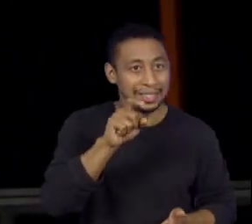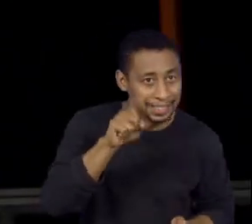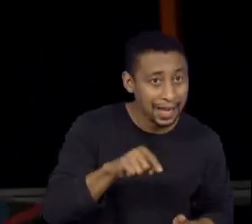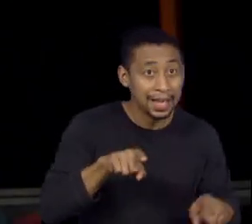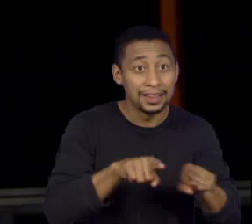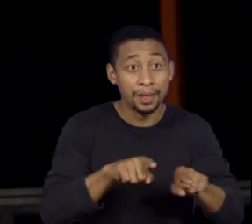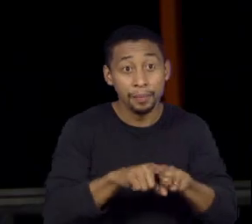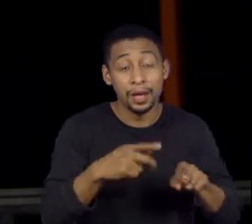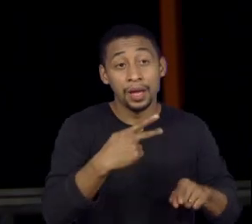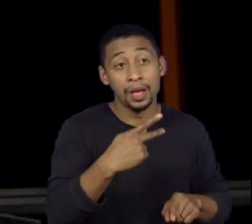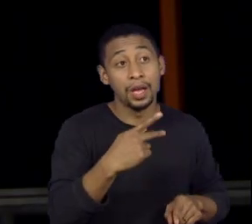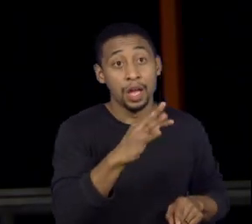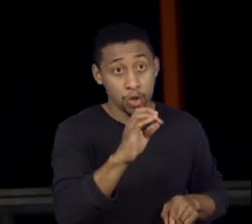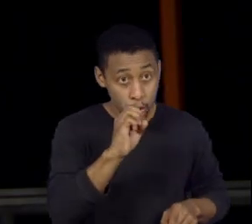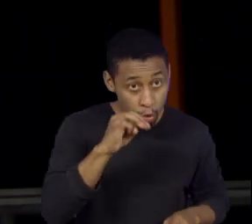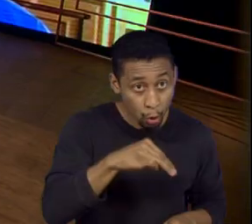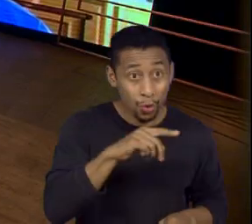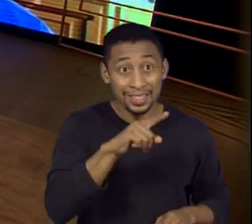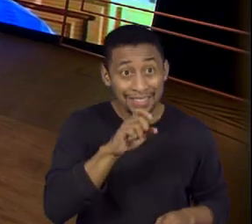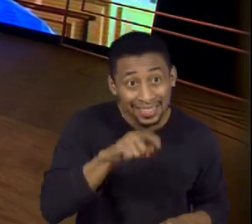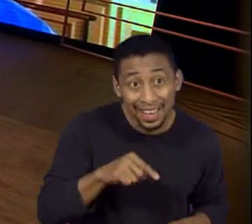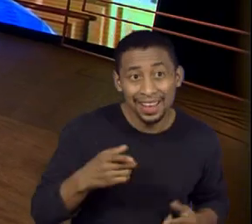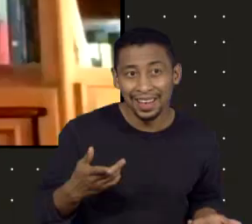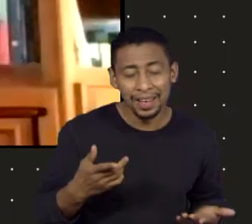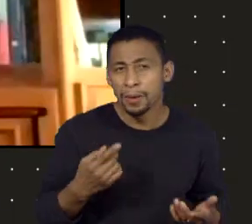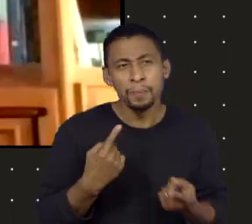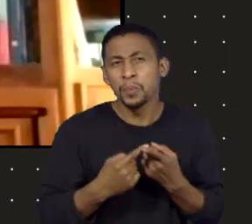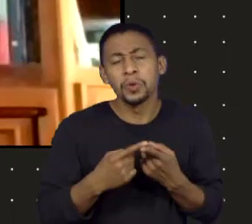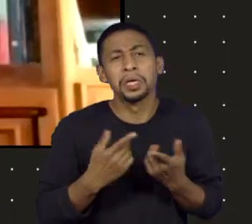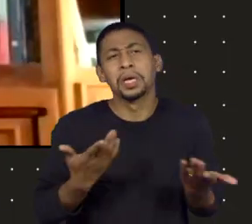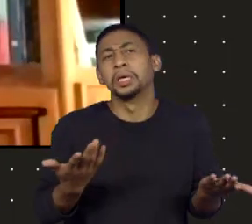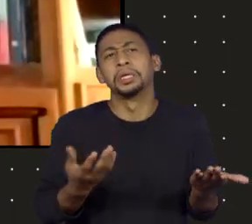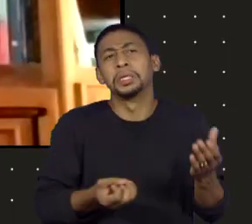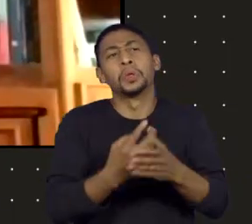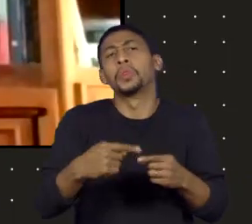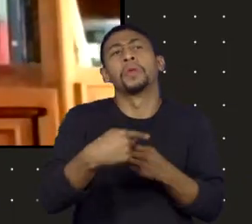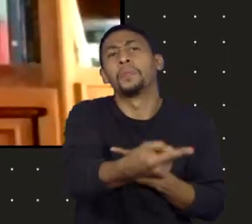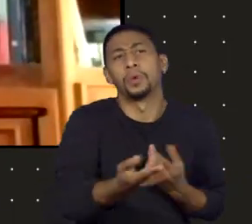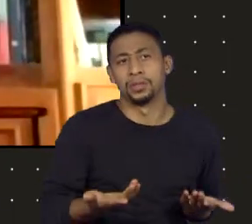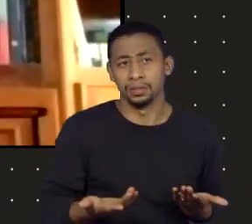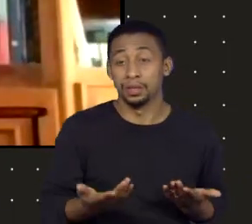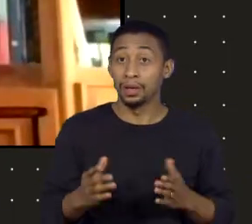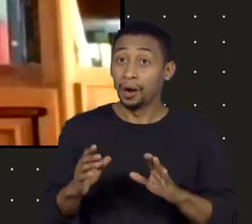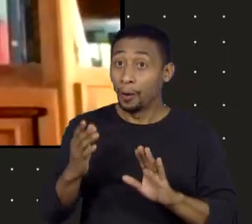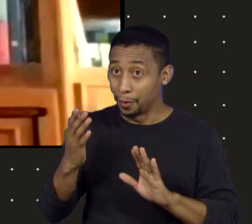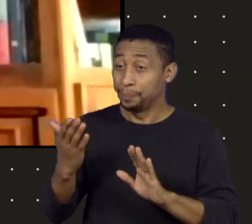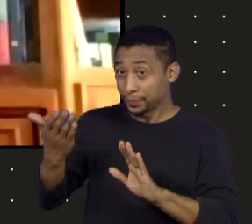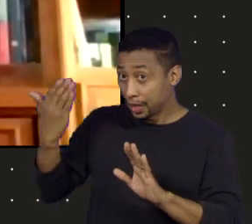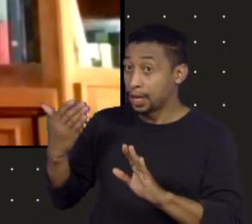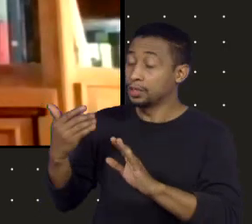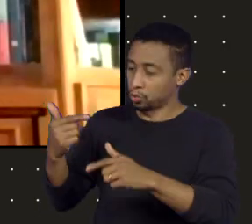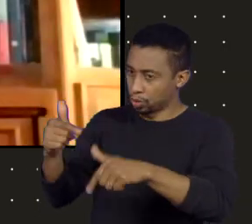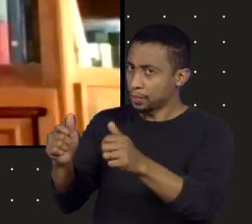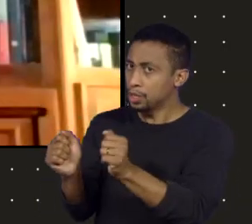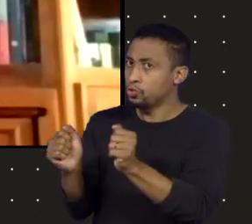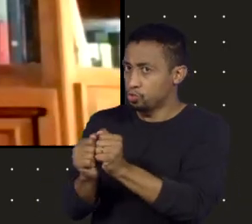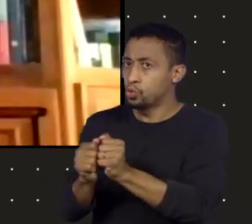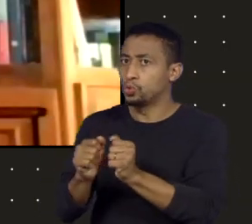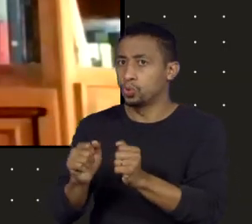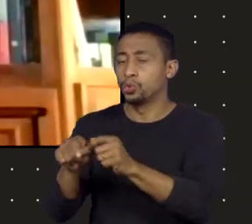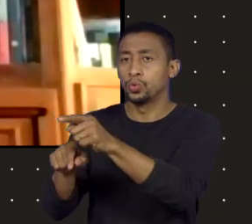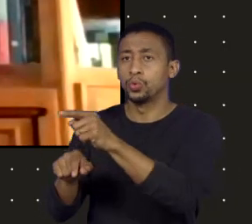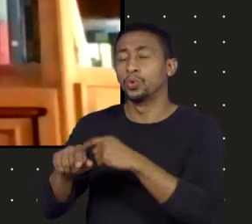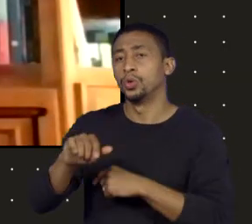Era uma vontade que estava reprimida, Elifas? Eu já tinha feito um show com o Gessé, porque o Gessé era um extraordinário músico, né?